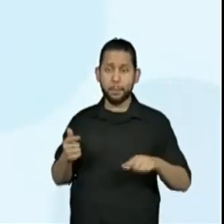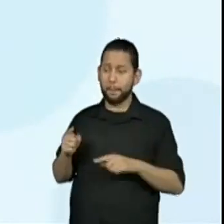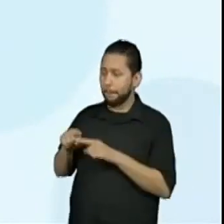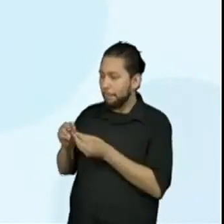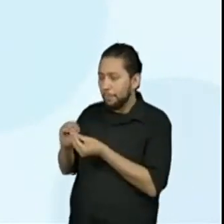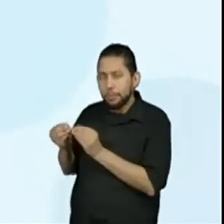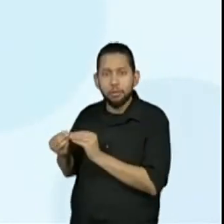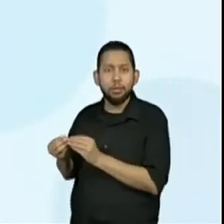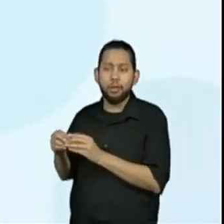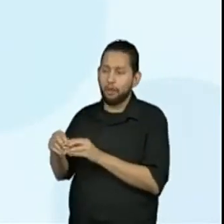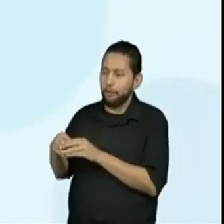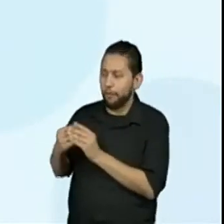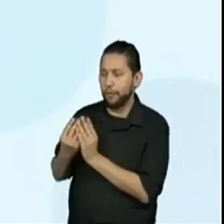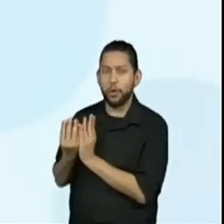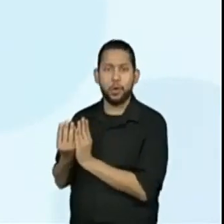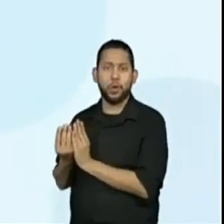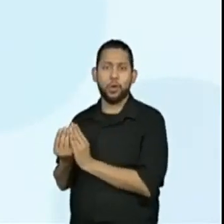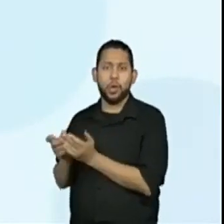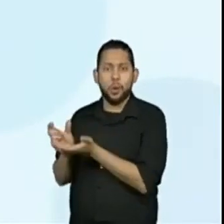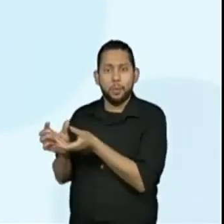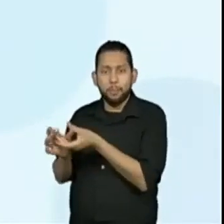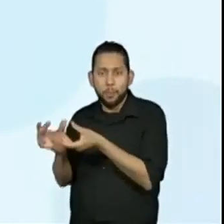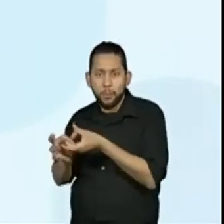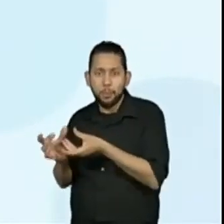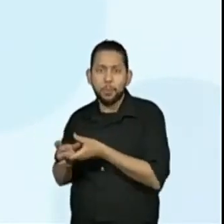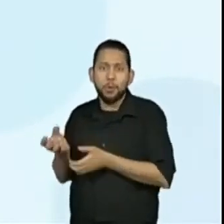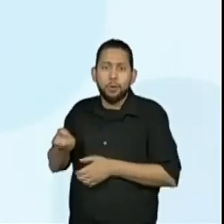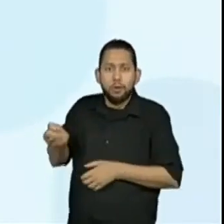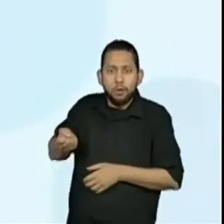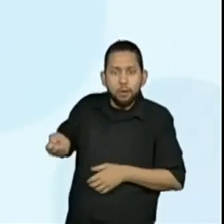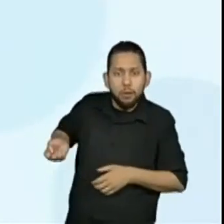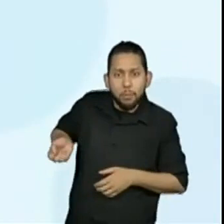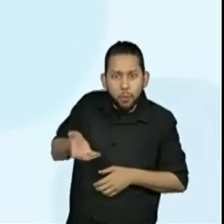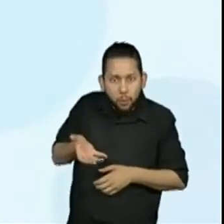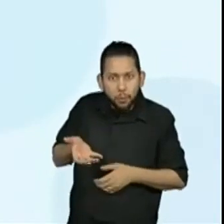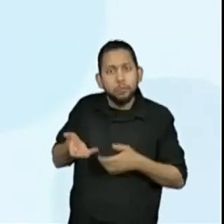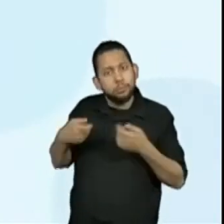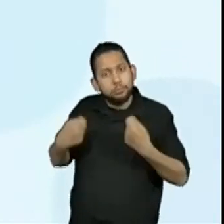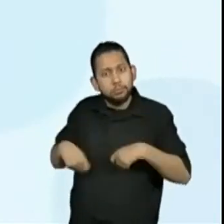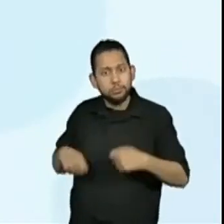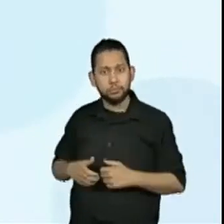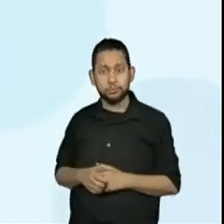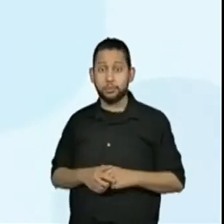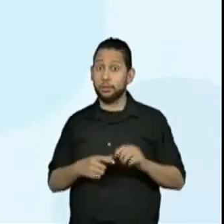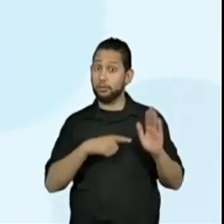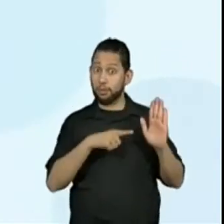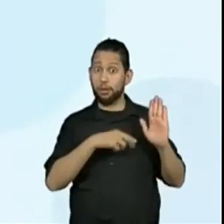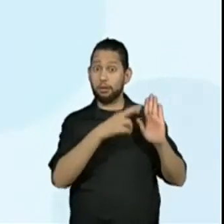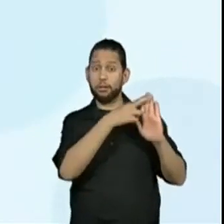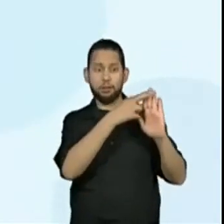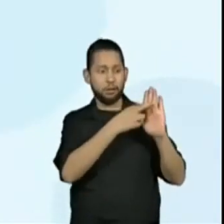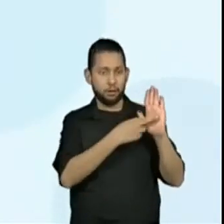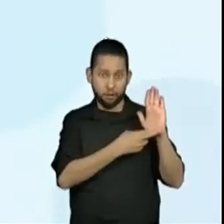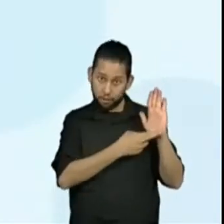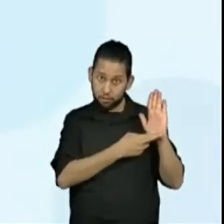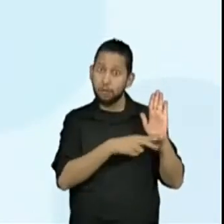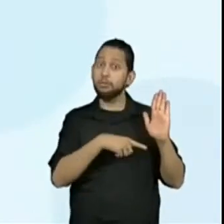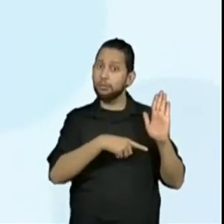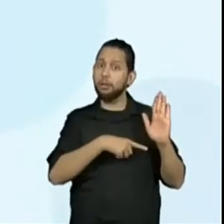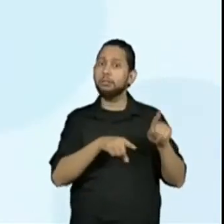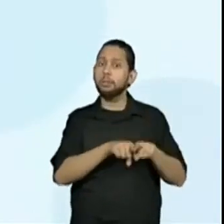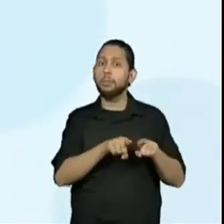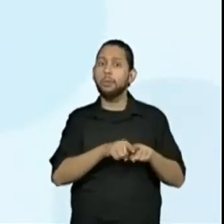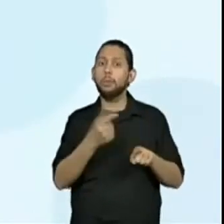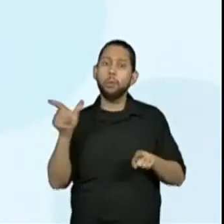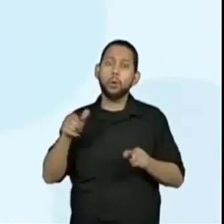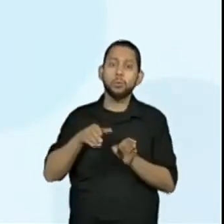como fichas, cartas ou dados. Segue-se uma série de regras e de instruções